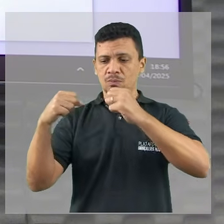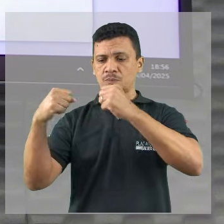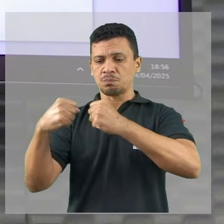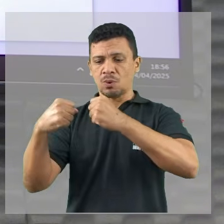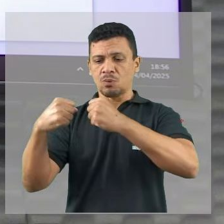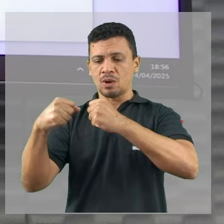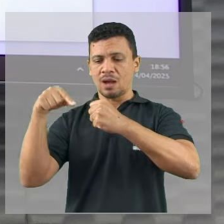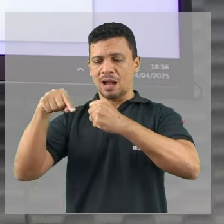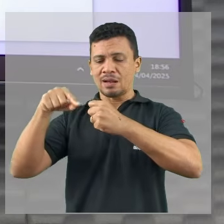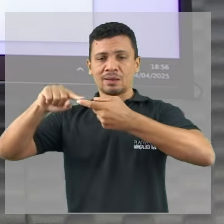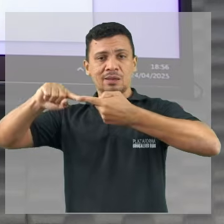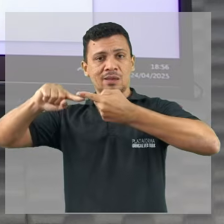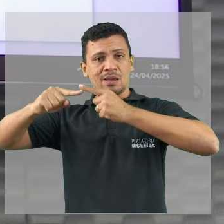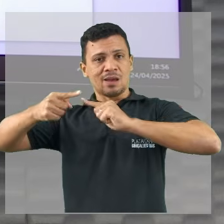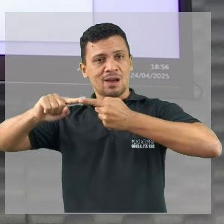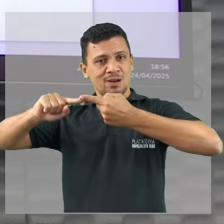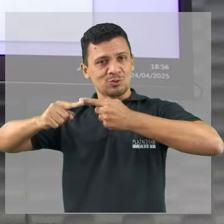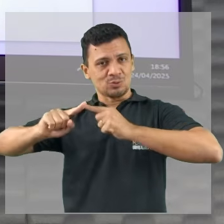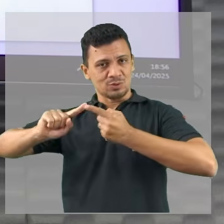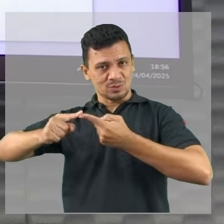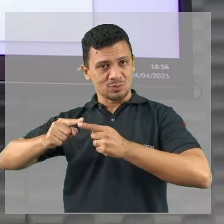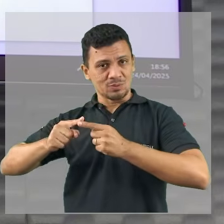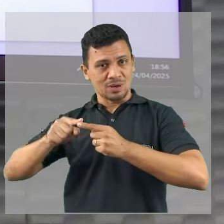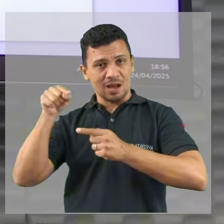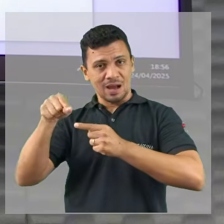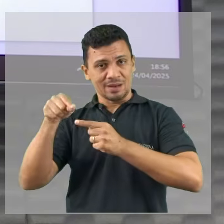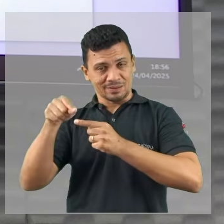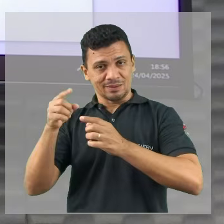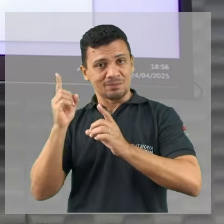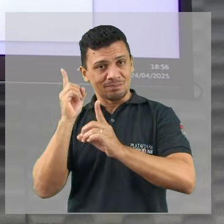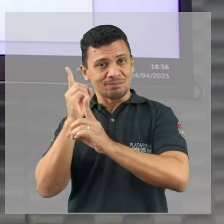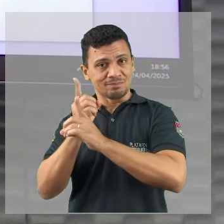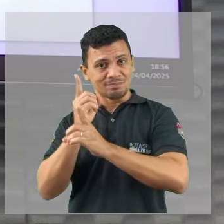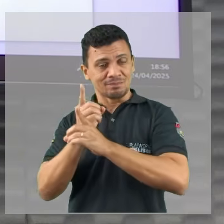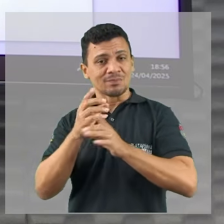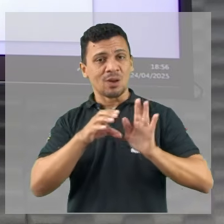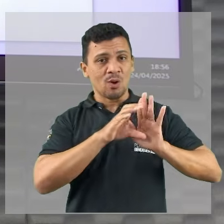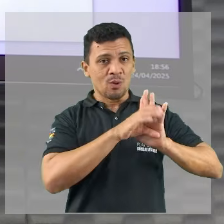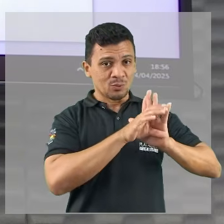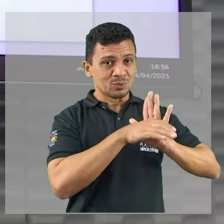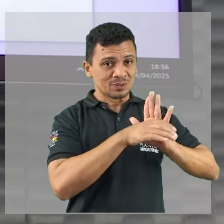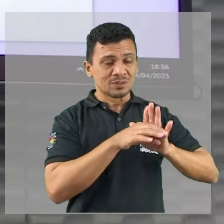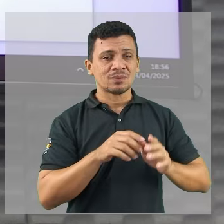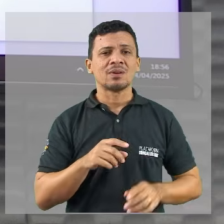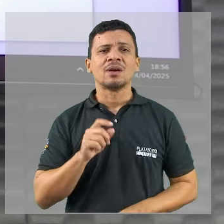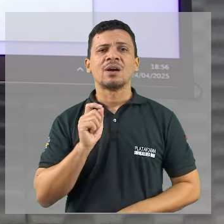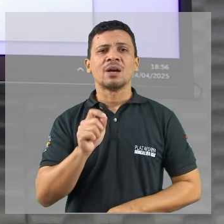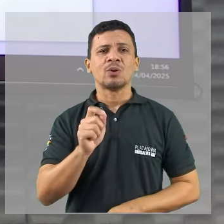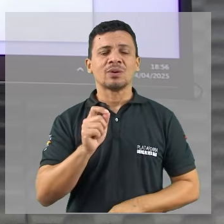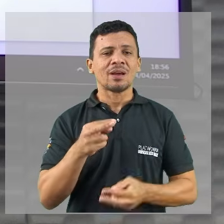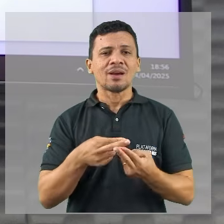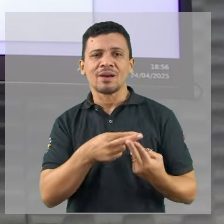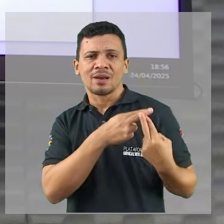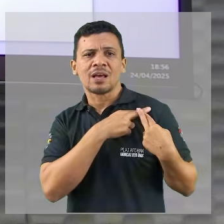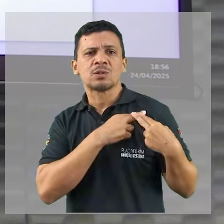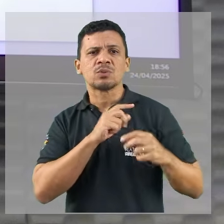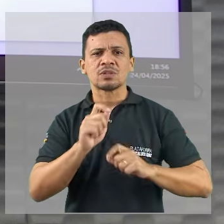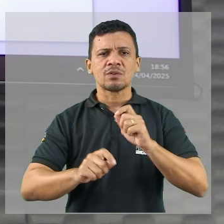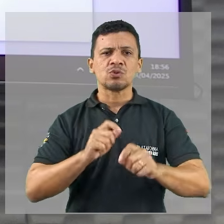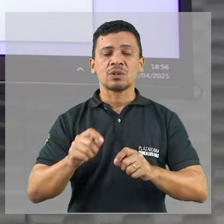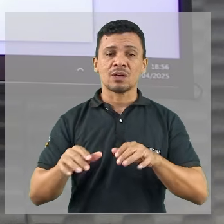seria basicamente o conceito de articulação, que, como o próprio nome diz, vai estar envolvido nesse